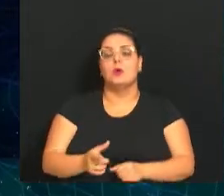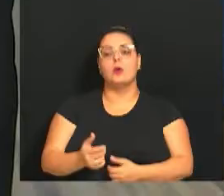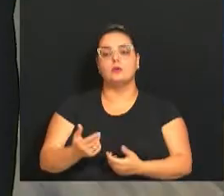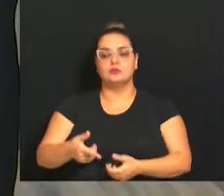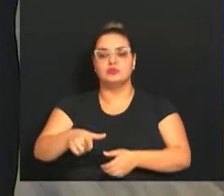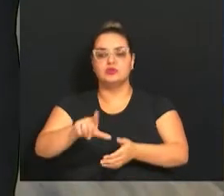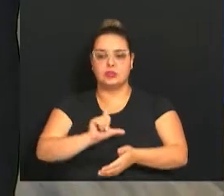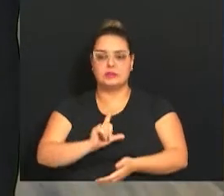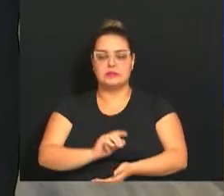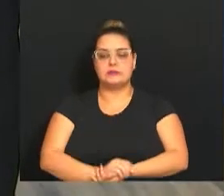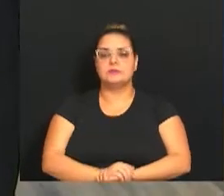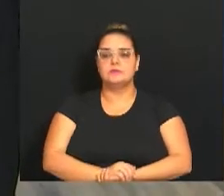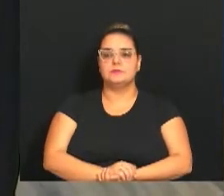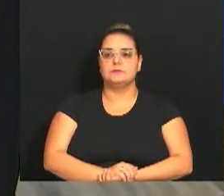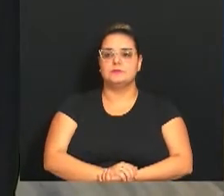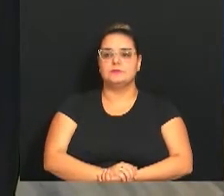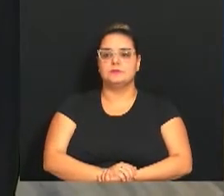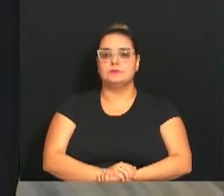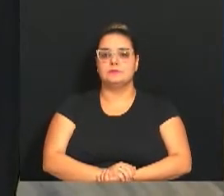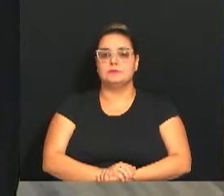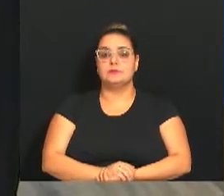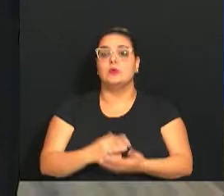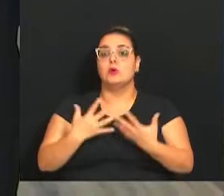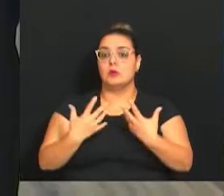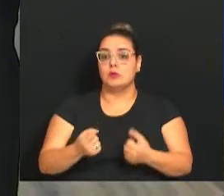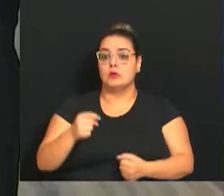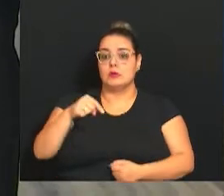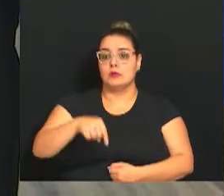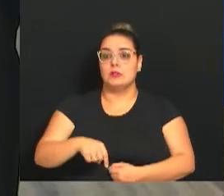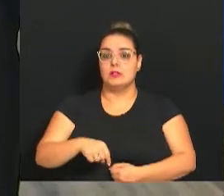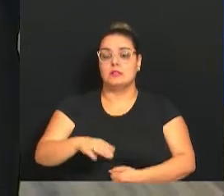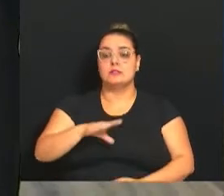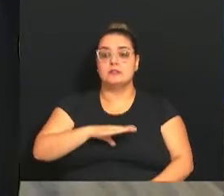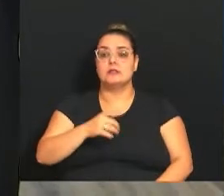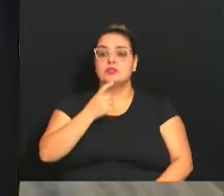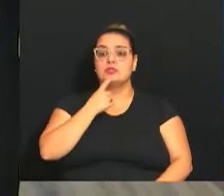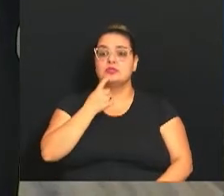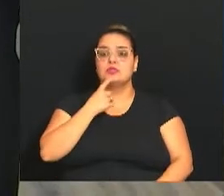esta última atualização, aqui na cidade de Campinas,